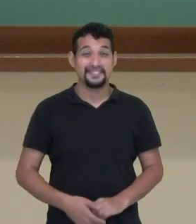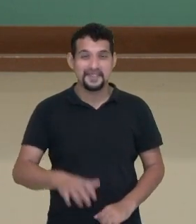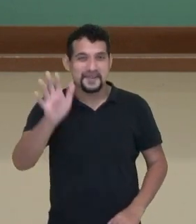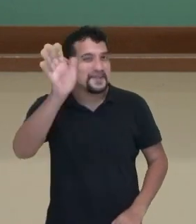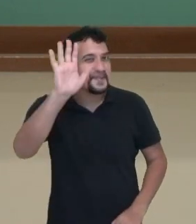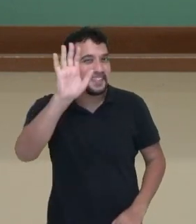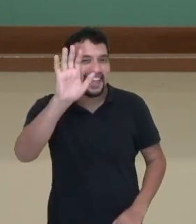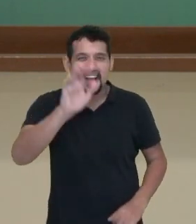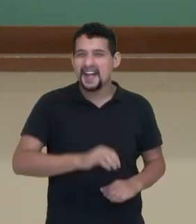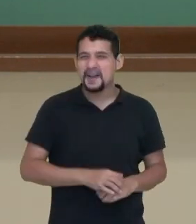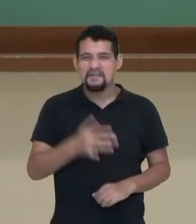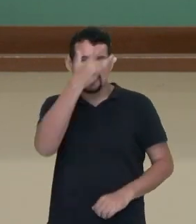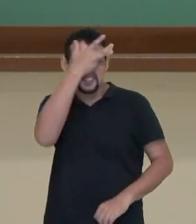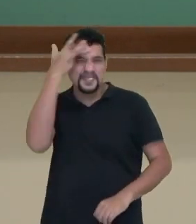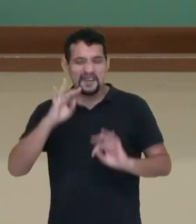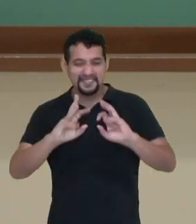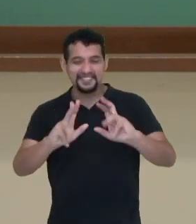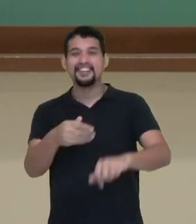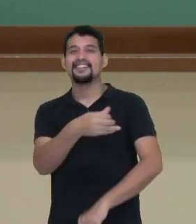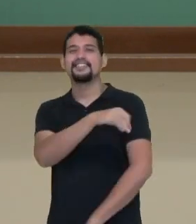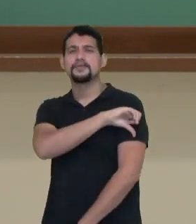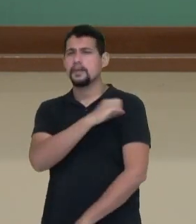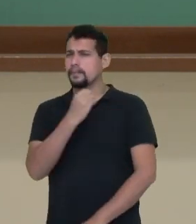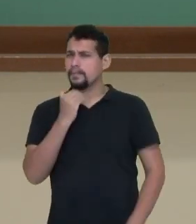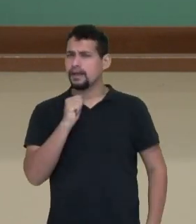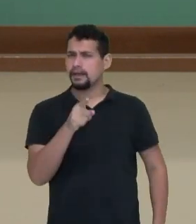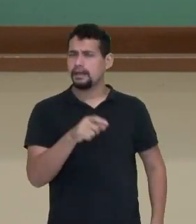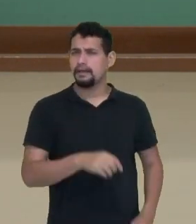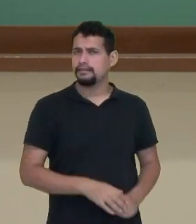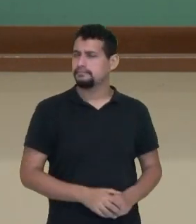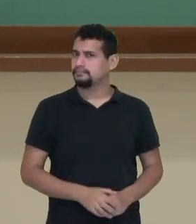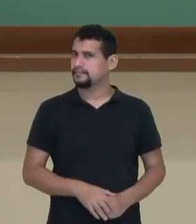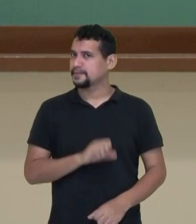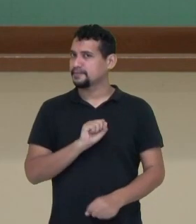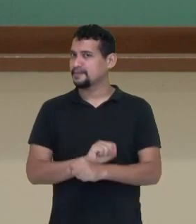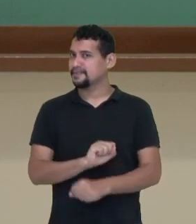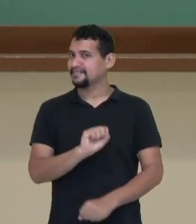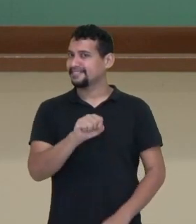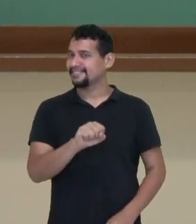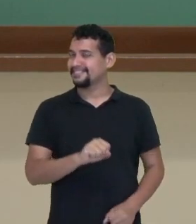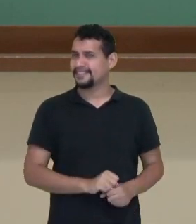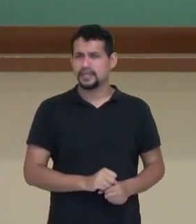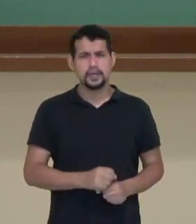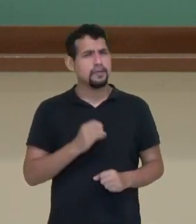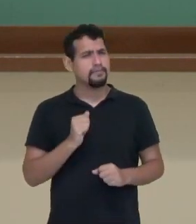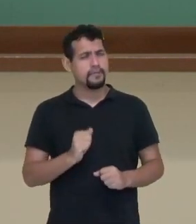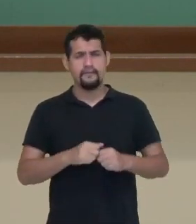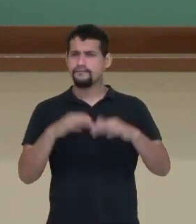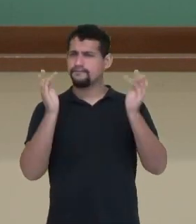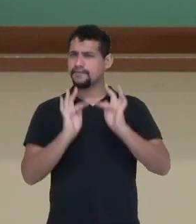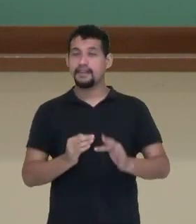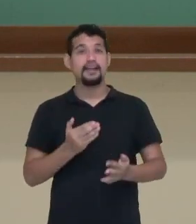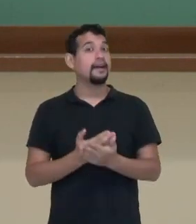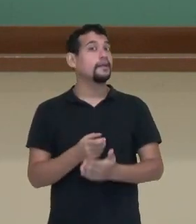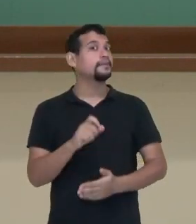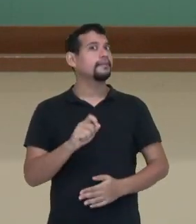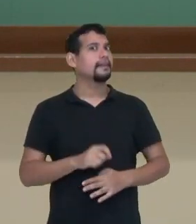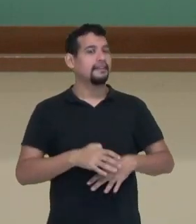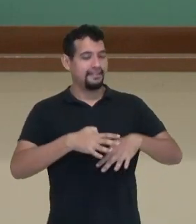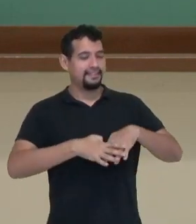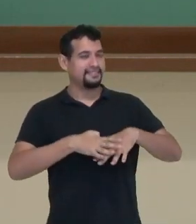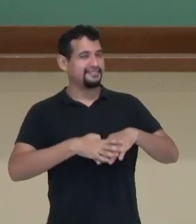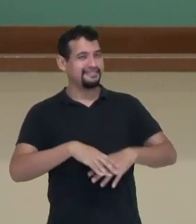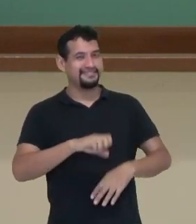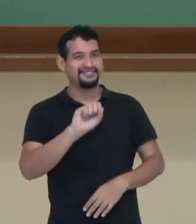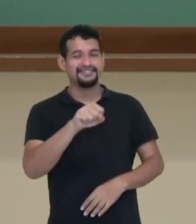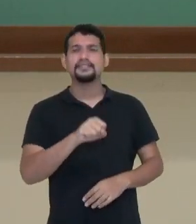Olá, pessoas do nono ano, tudo bem com vocês? Espero que estejam muito bem dispostos para mais uma aula de